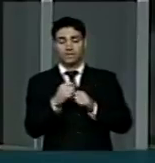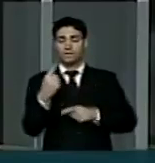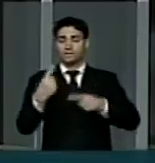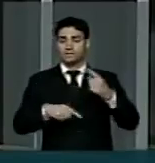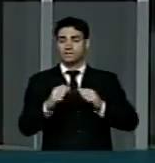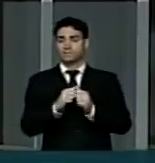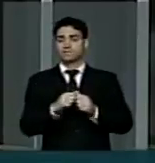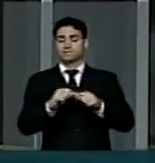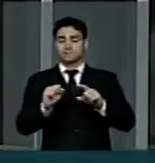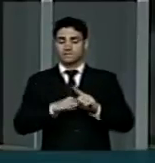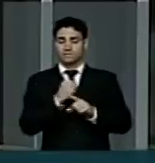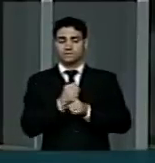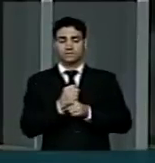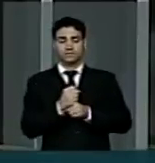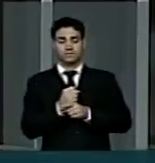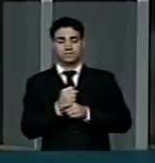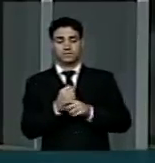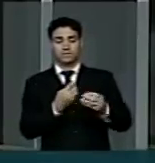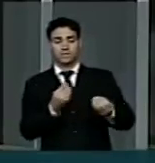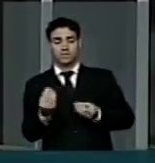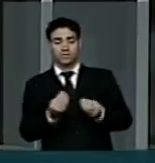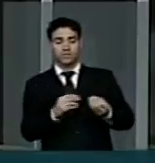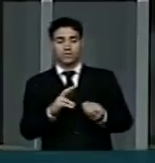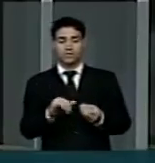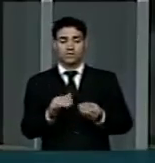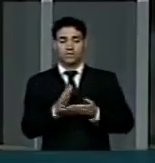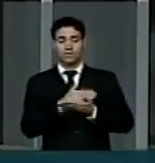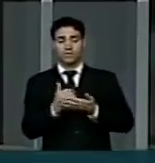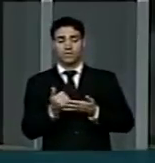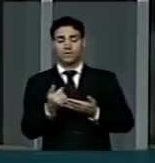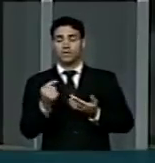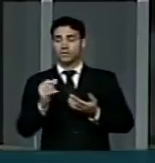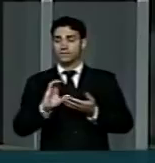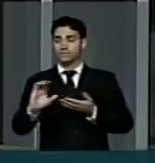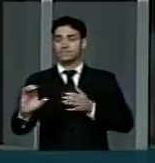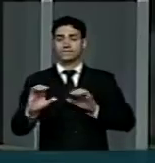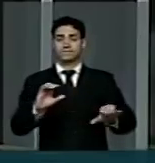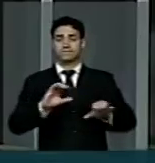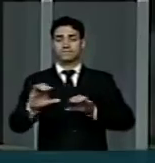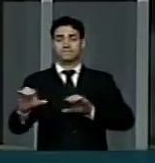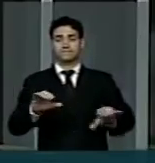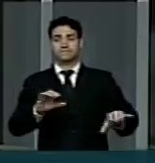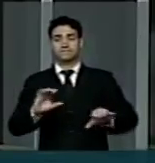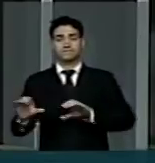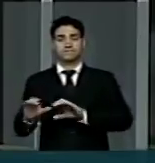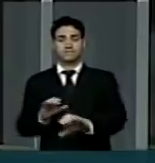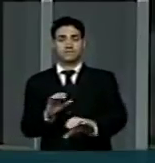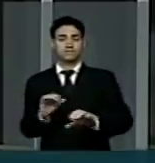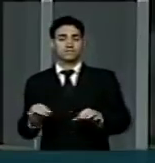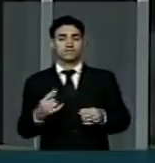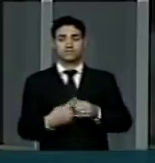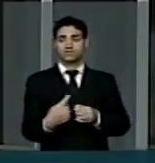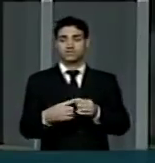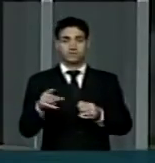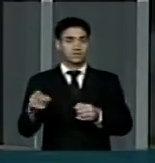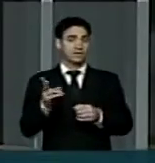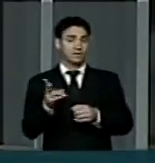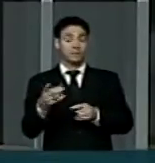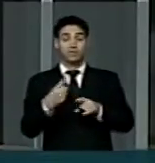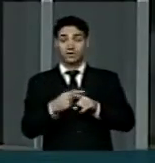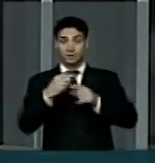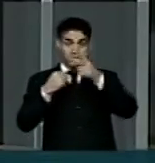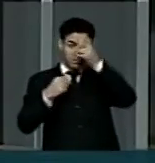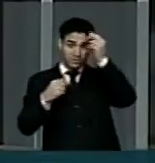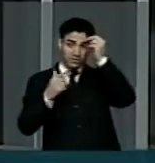sociedade como é que nós temos que distribuir, quanto vai para esse setor, quanto vai para esse, para aquele município. Porque os prefeitos